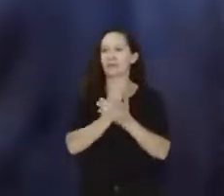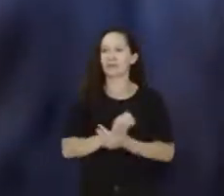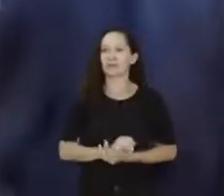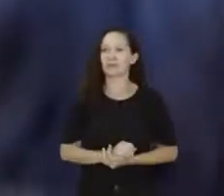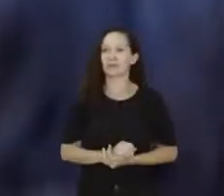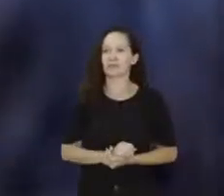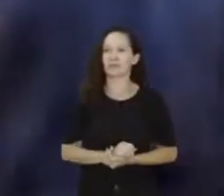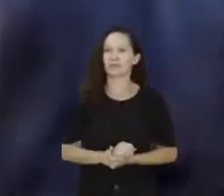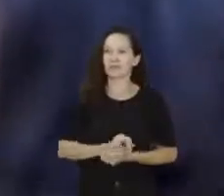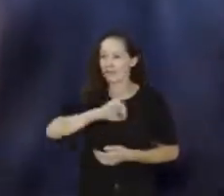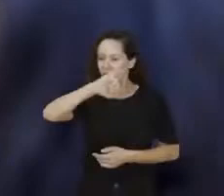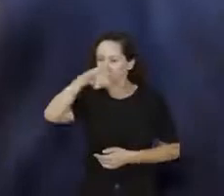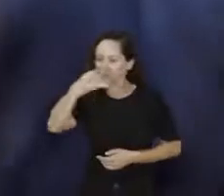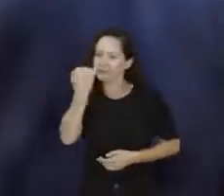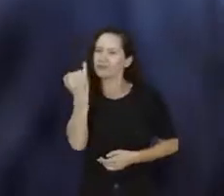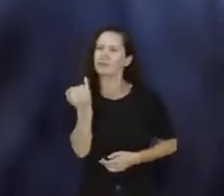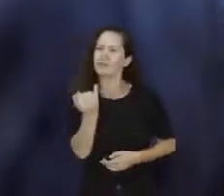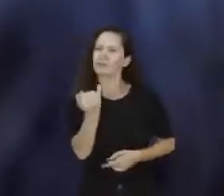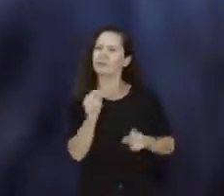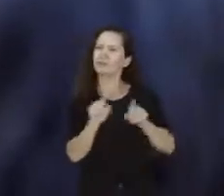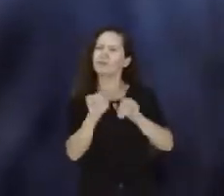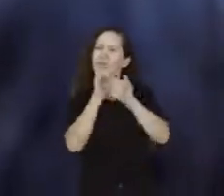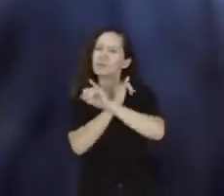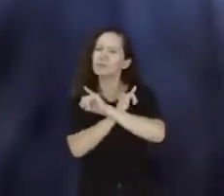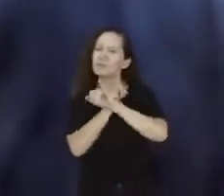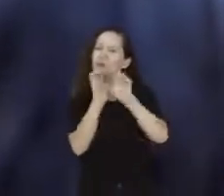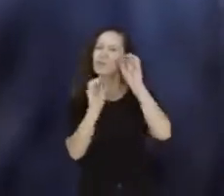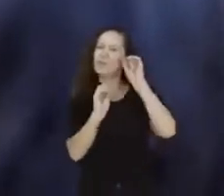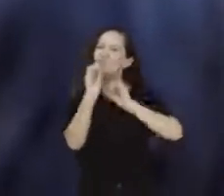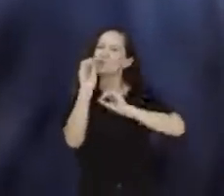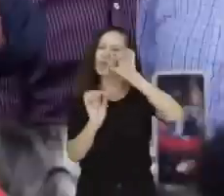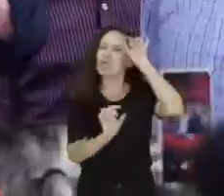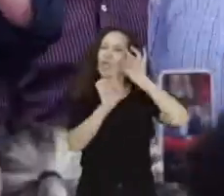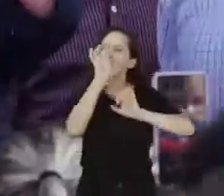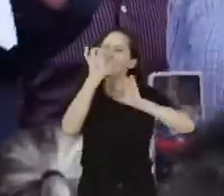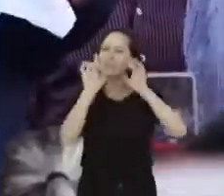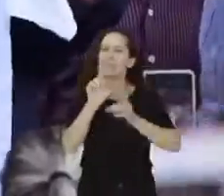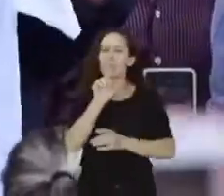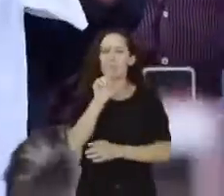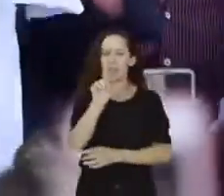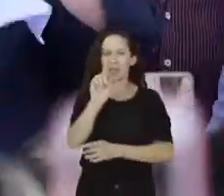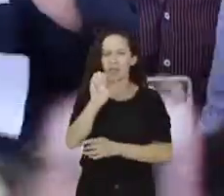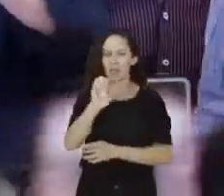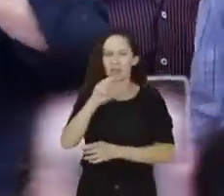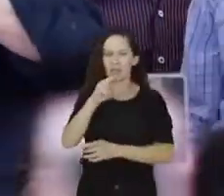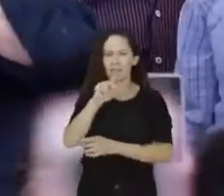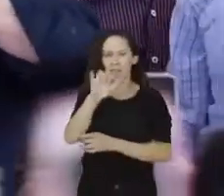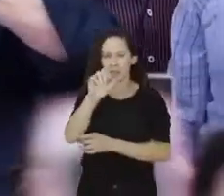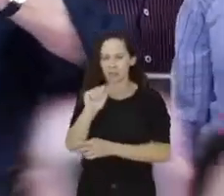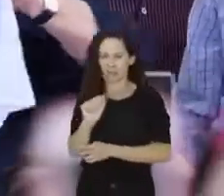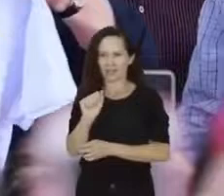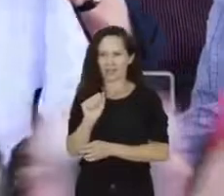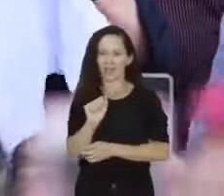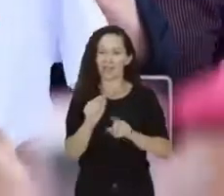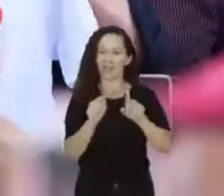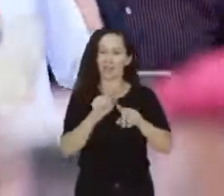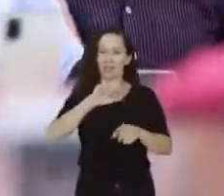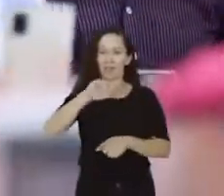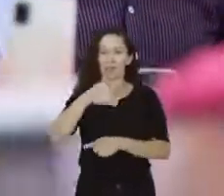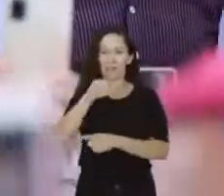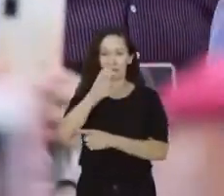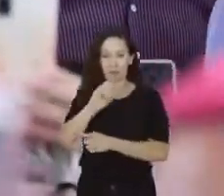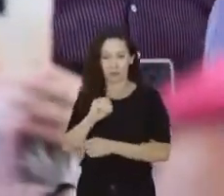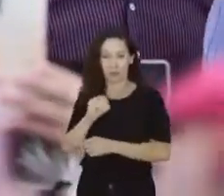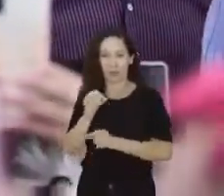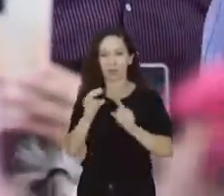Aproveitando, mandando um beijo especial pra Genésia, né? Em nome da Genésia, do João Miranda, da Cleide e